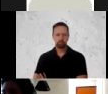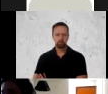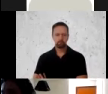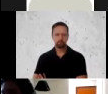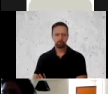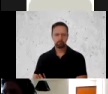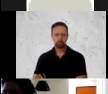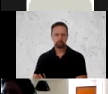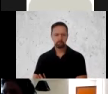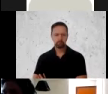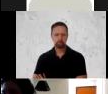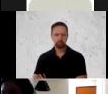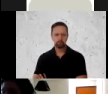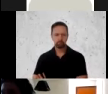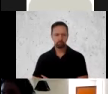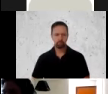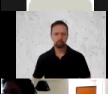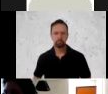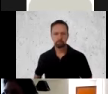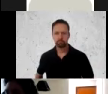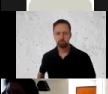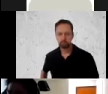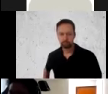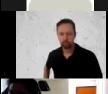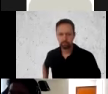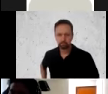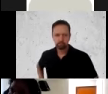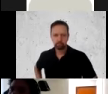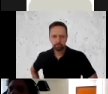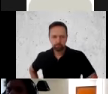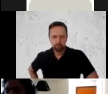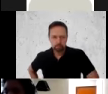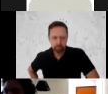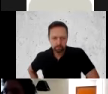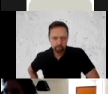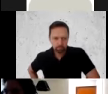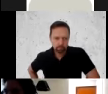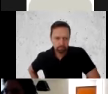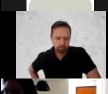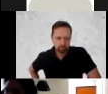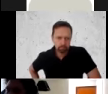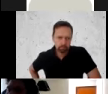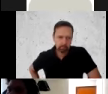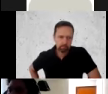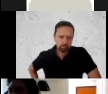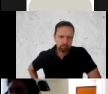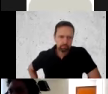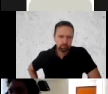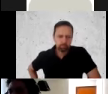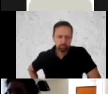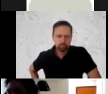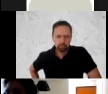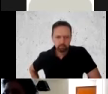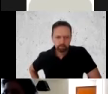ele não é robusto. Esse não é significativo. Esses dois outros são significativos. Para tentar controlar esse resultado, ele